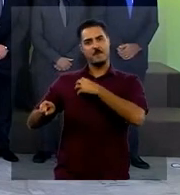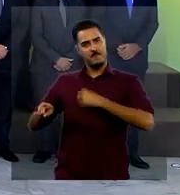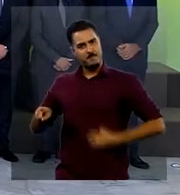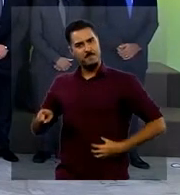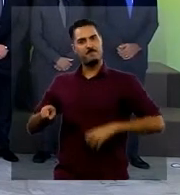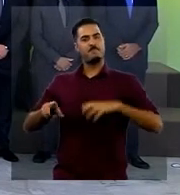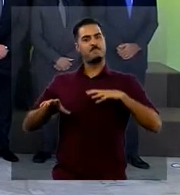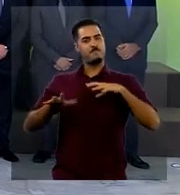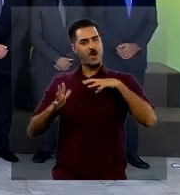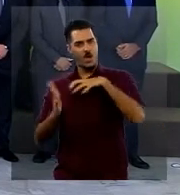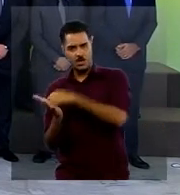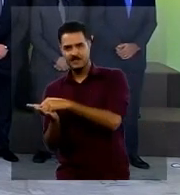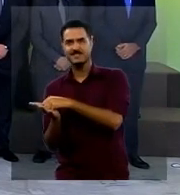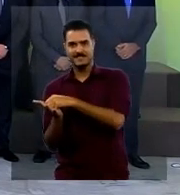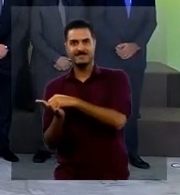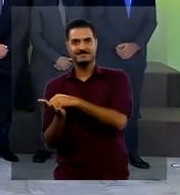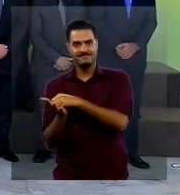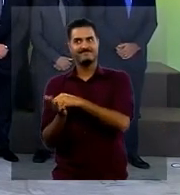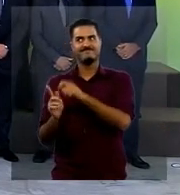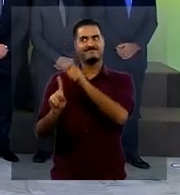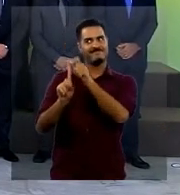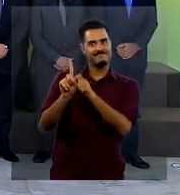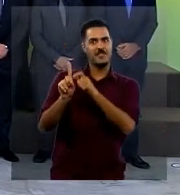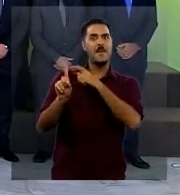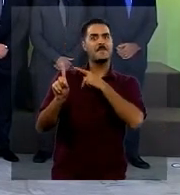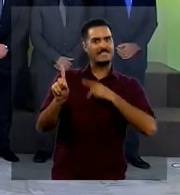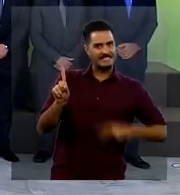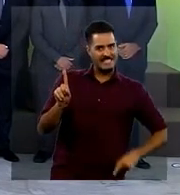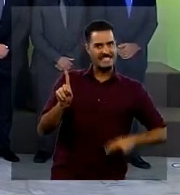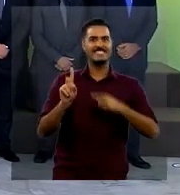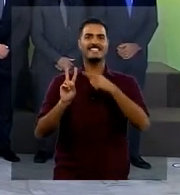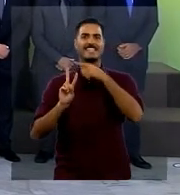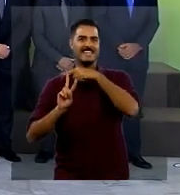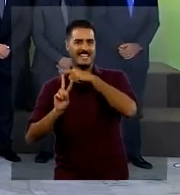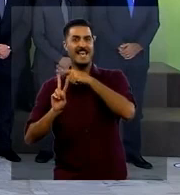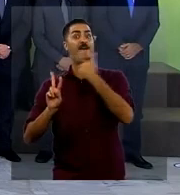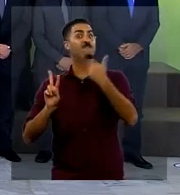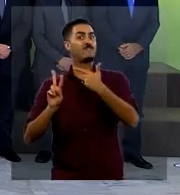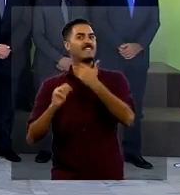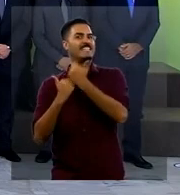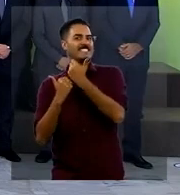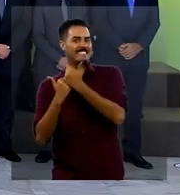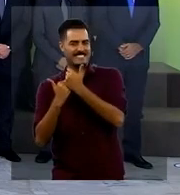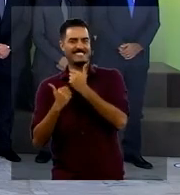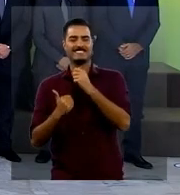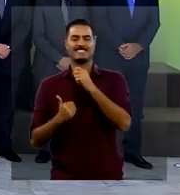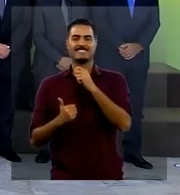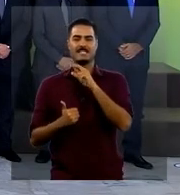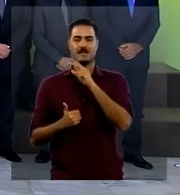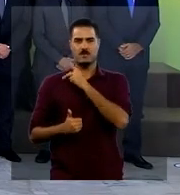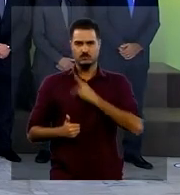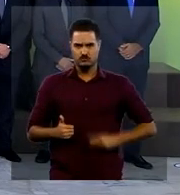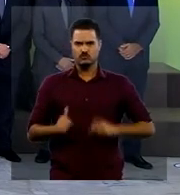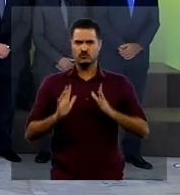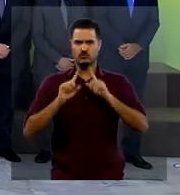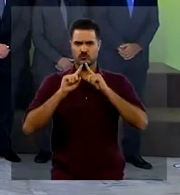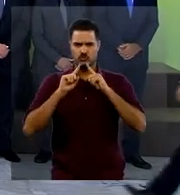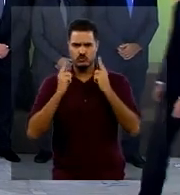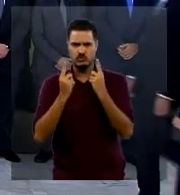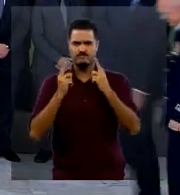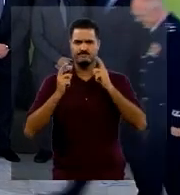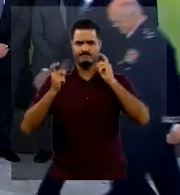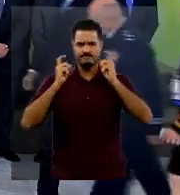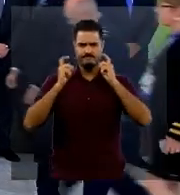empossados também nos cargos, né, de presidente e vice-presidente, passaram por toda aquela cerimônia no Congresso Nacional,